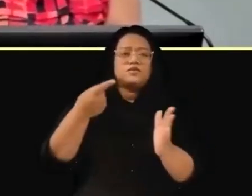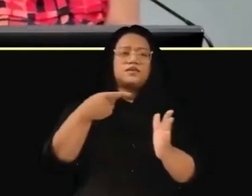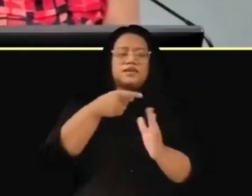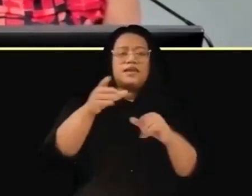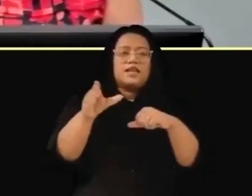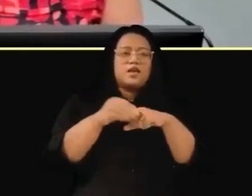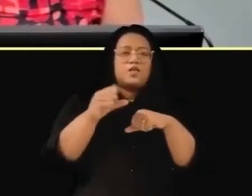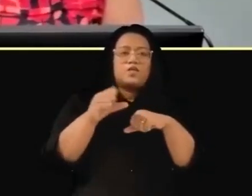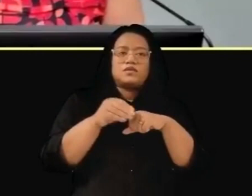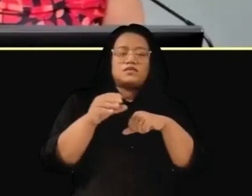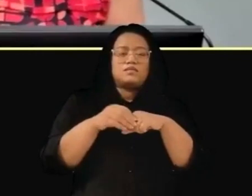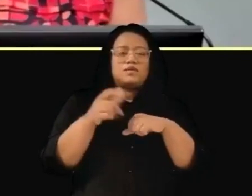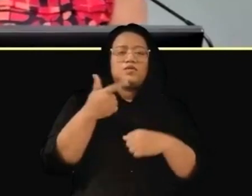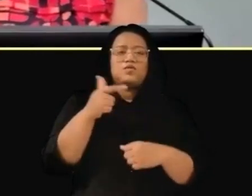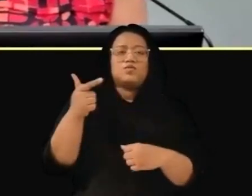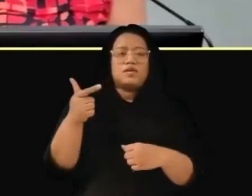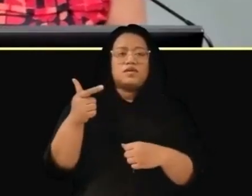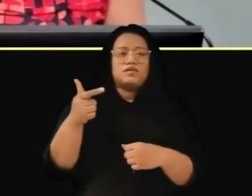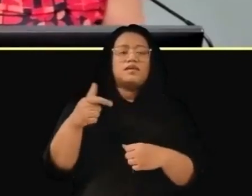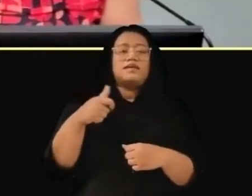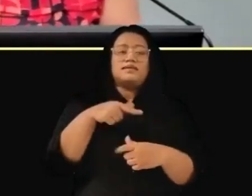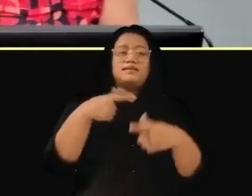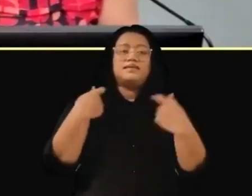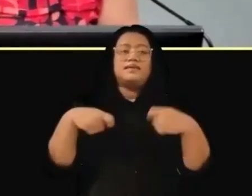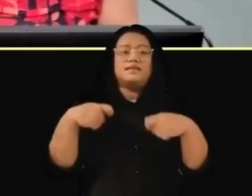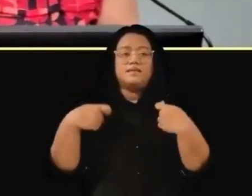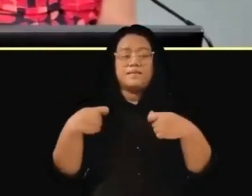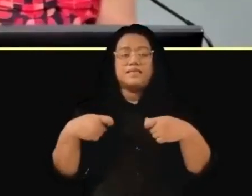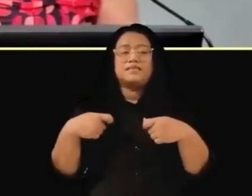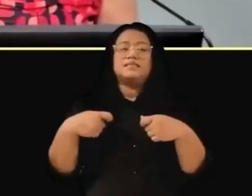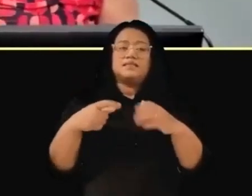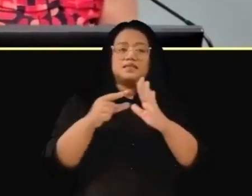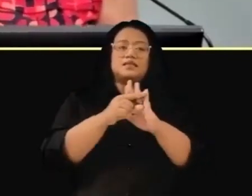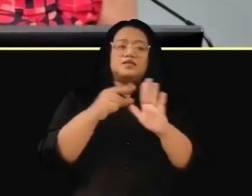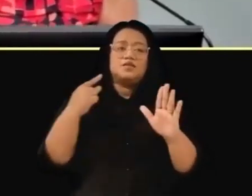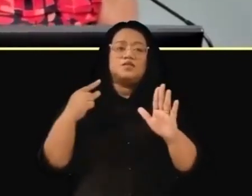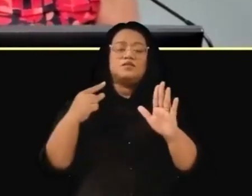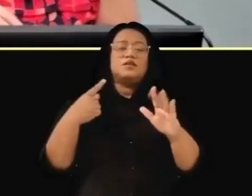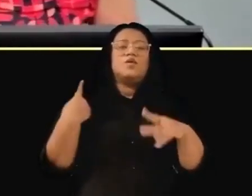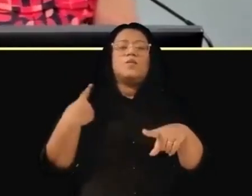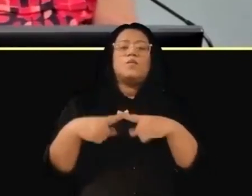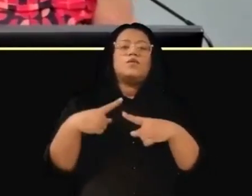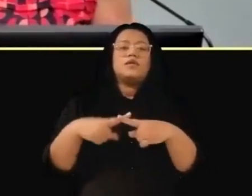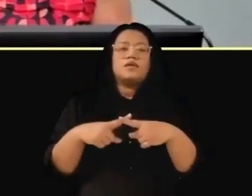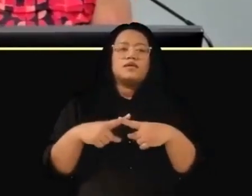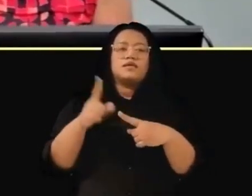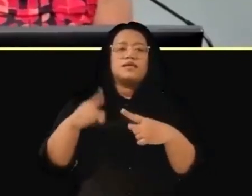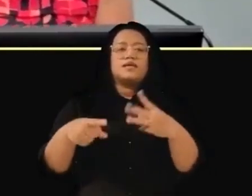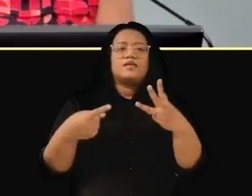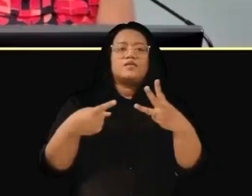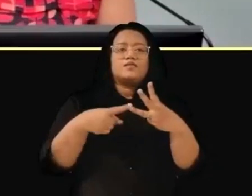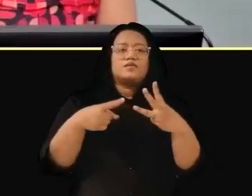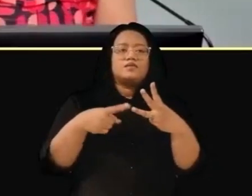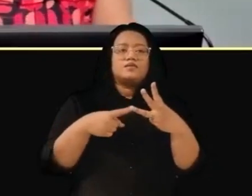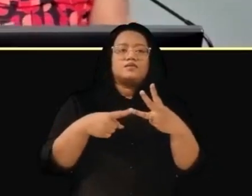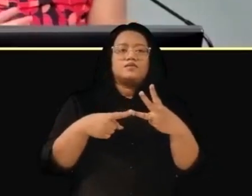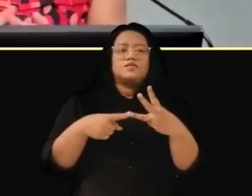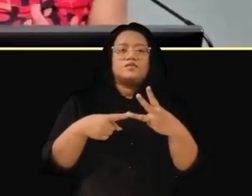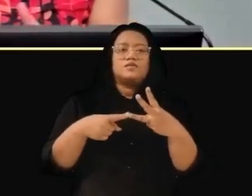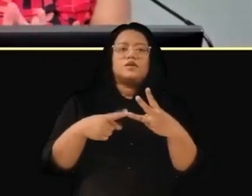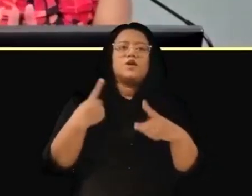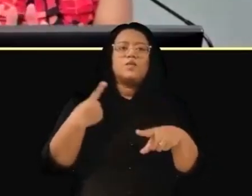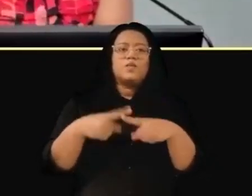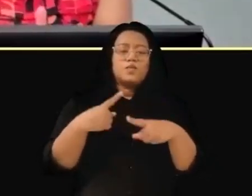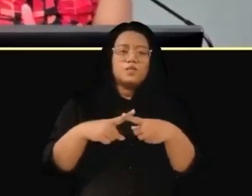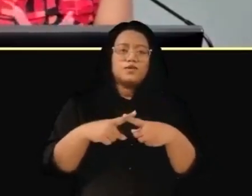conhecimento para mensurar isso. E ele tem que fazer isso num processo. Por quê? E aí é o terceiro ponto que eu queria abordar. Porque dentro